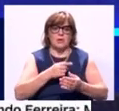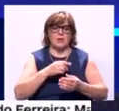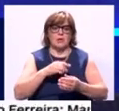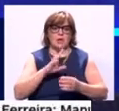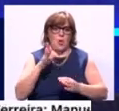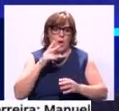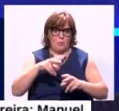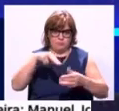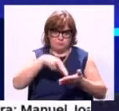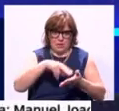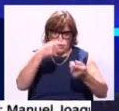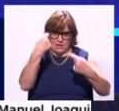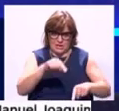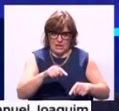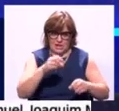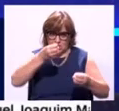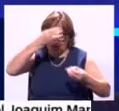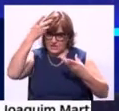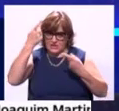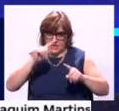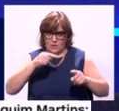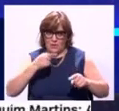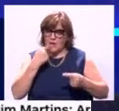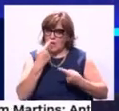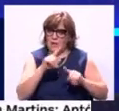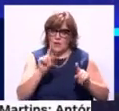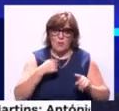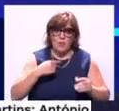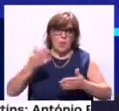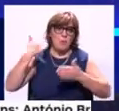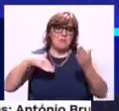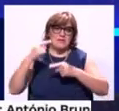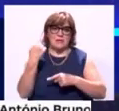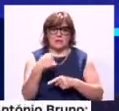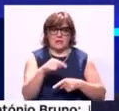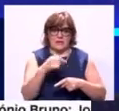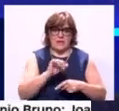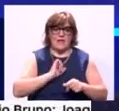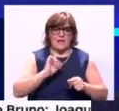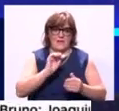não esquecer, porque não nego, o meu passado está